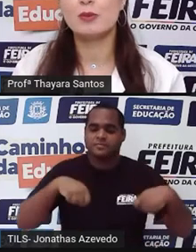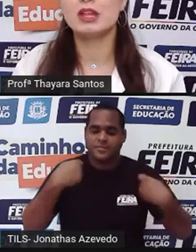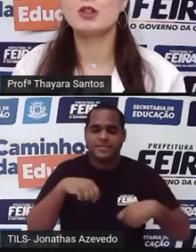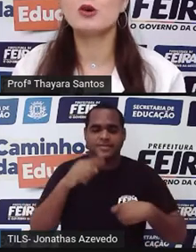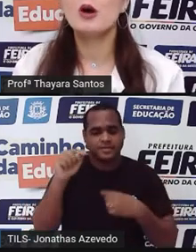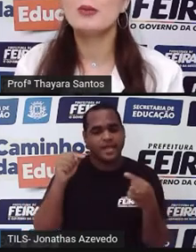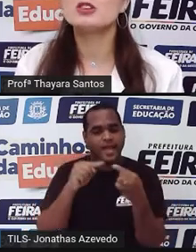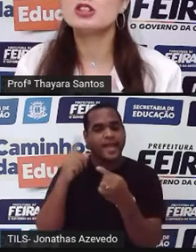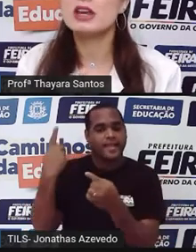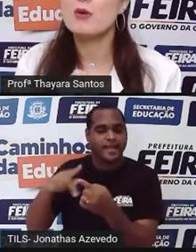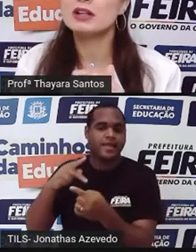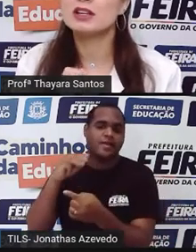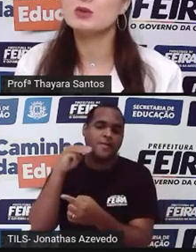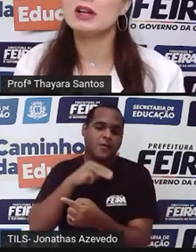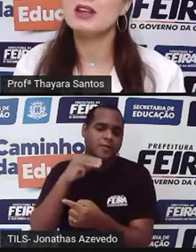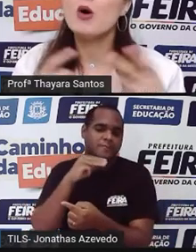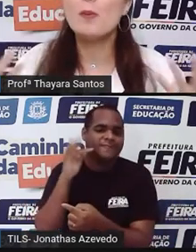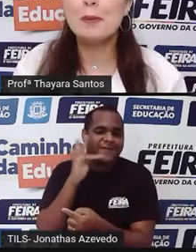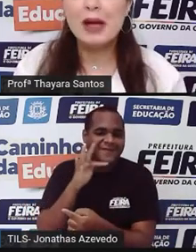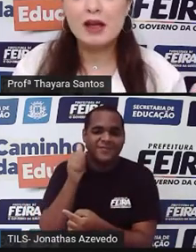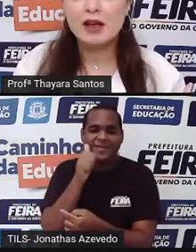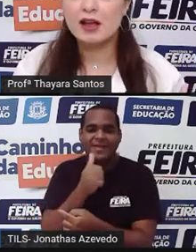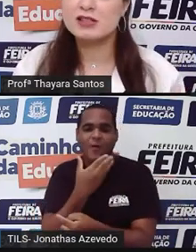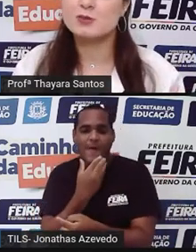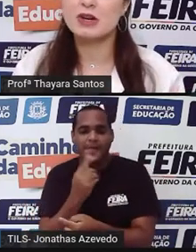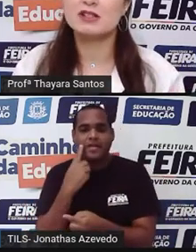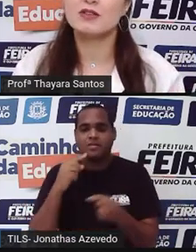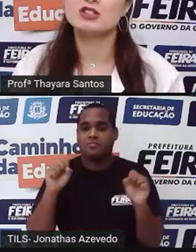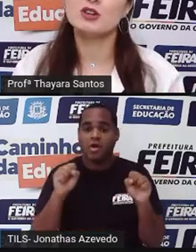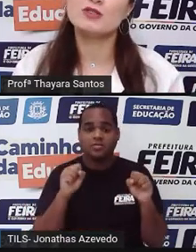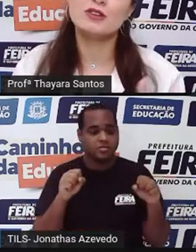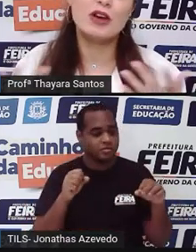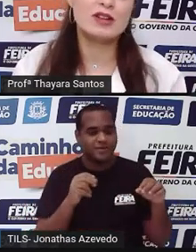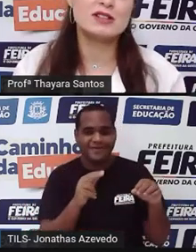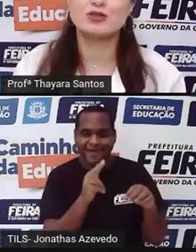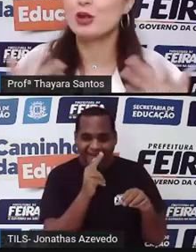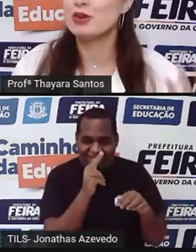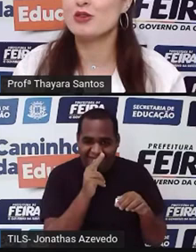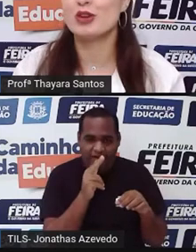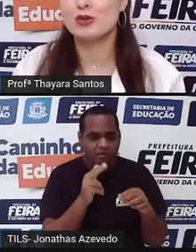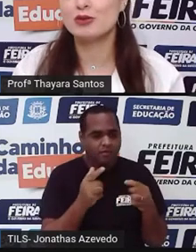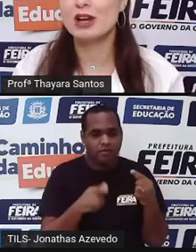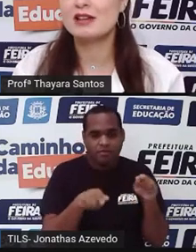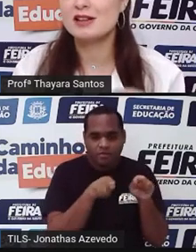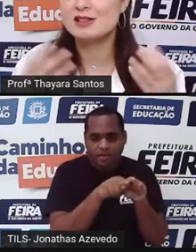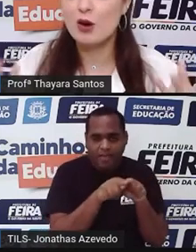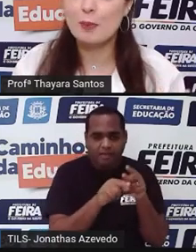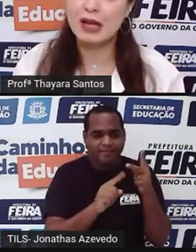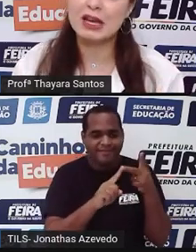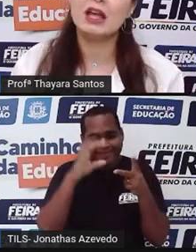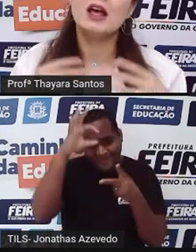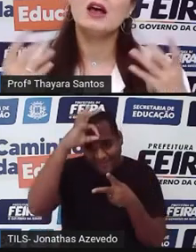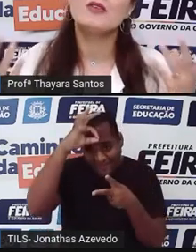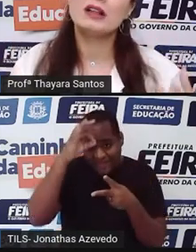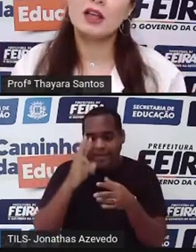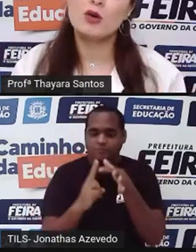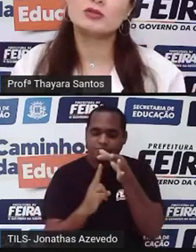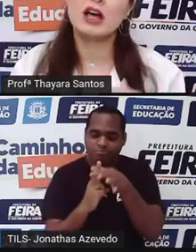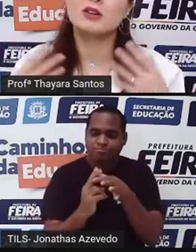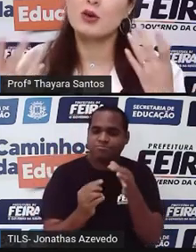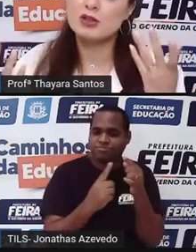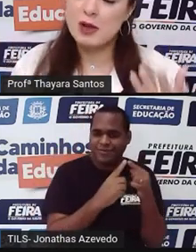preservativo feminino pode gerar uma tripa ali romper esses preservativos e vai fazer justamente o efeito contrário eles irão Perry